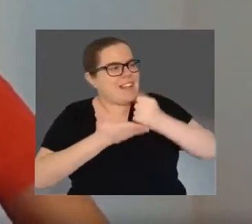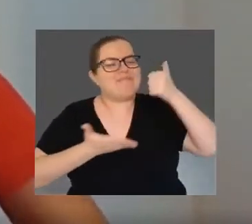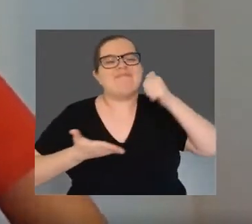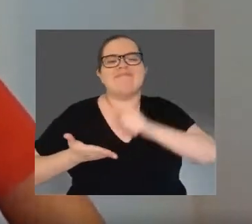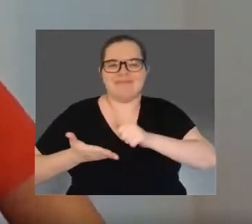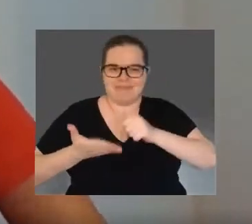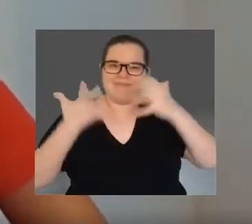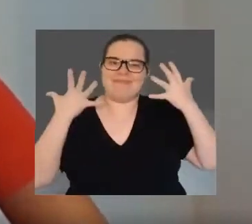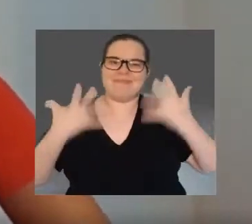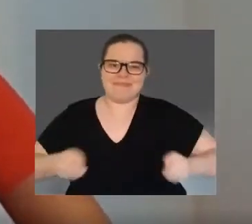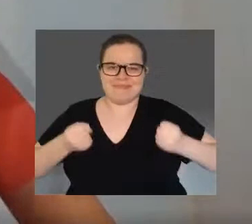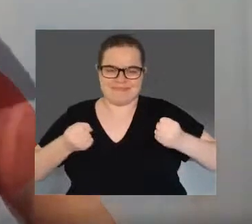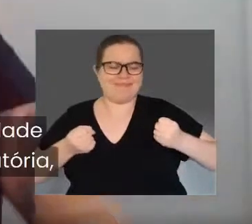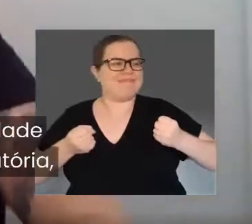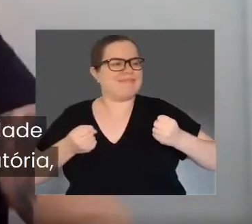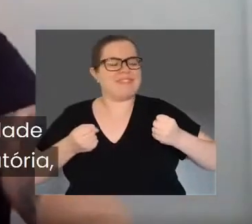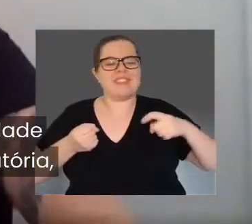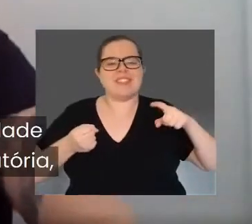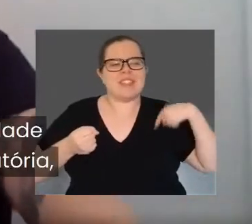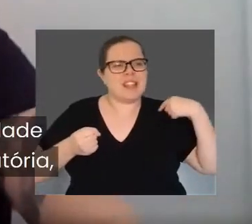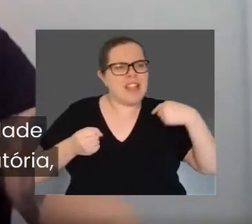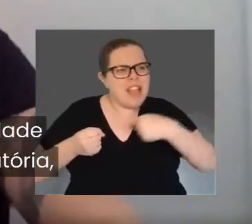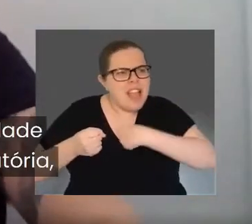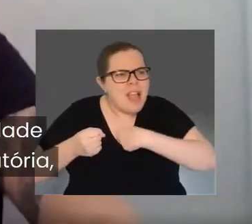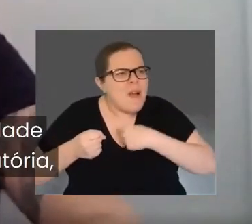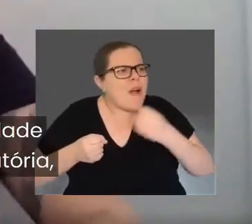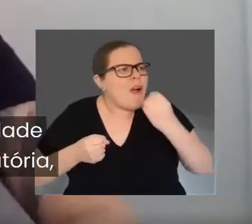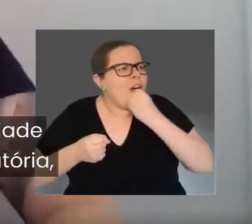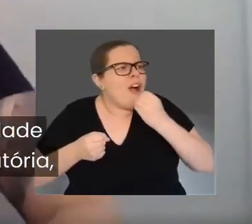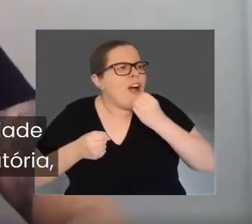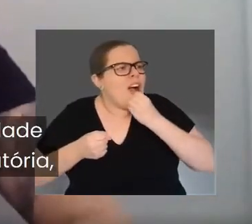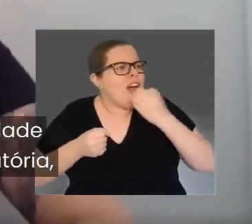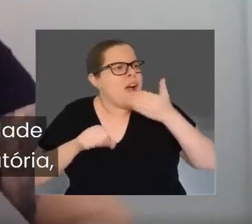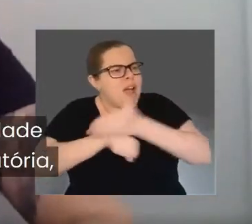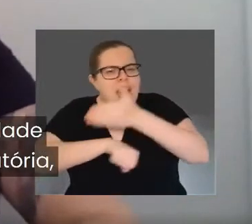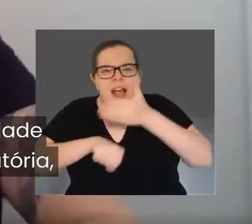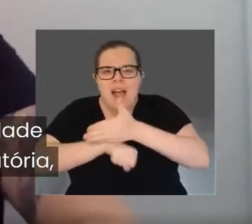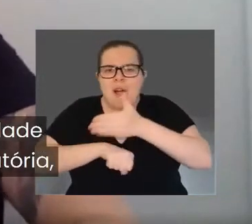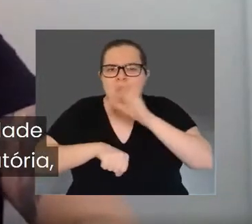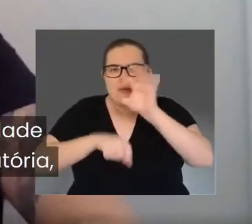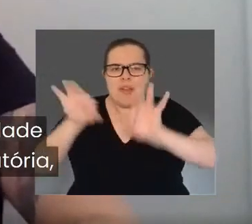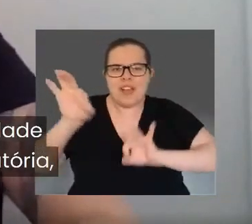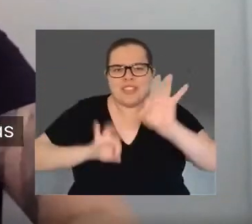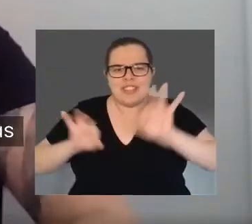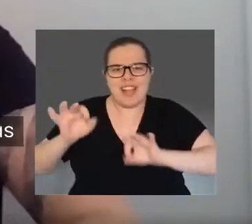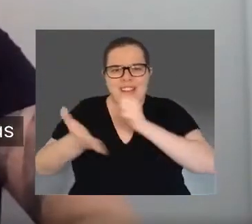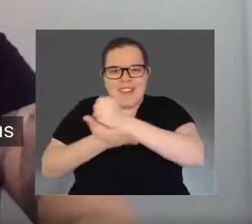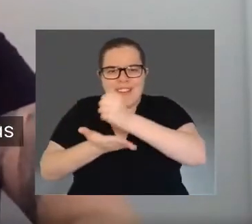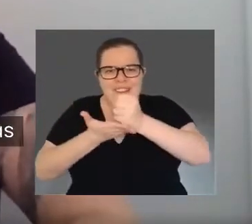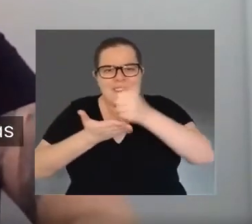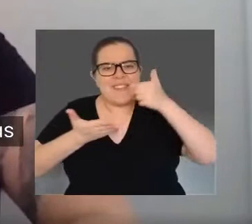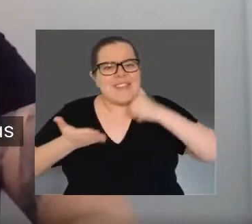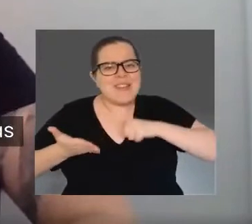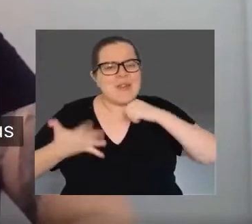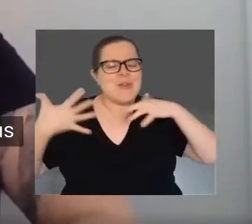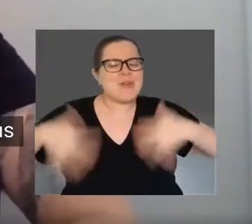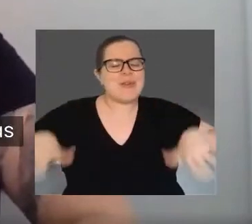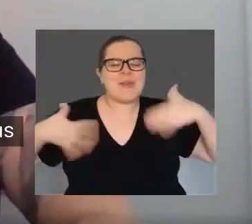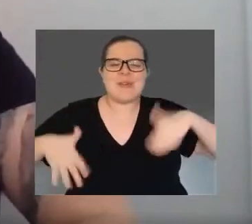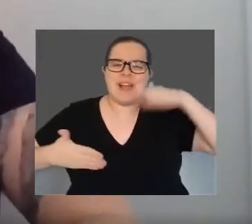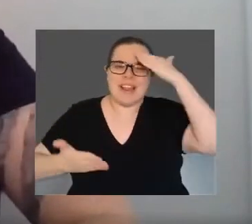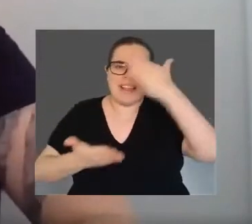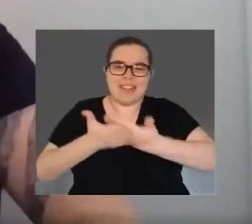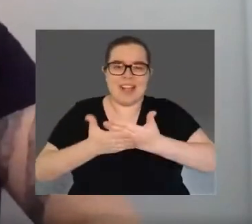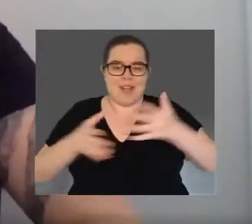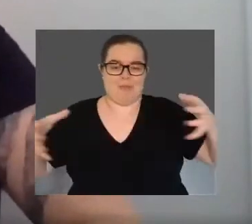mulheres e apostar nessas mulheres. Quando eu recebi a oportunidade de participar do projeto Laboratória e fazer parte do que as meninas definiram de